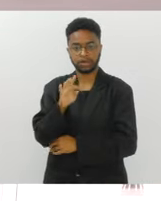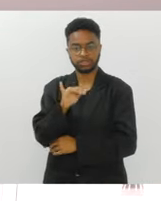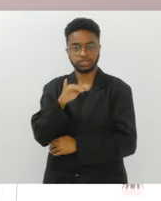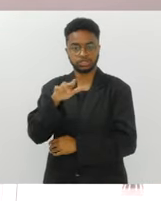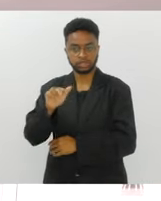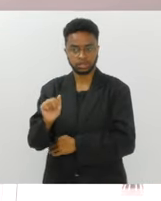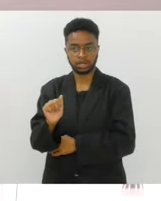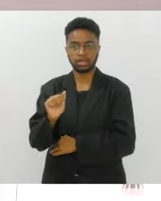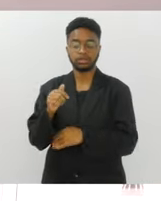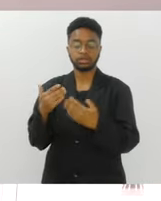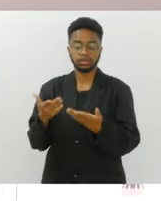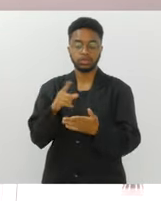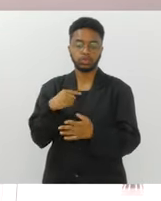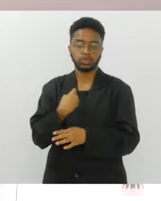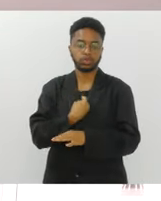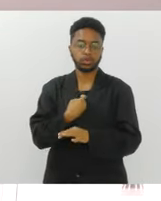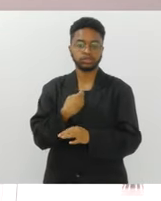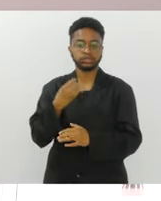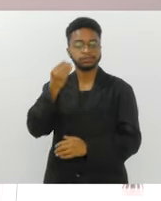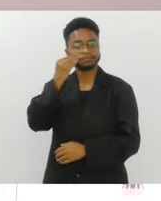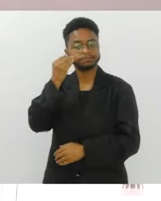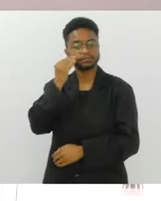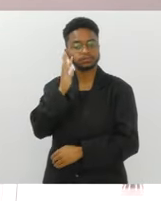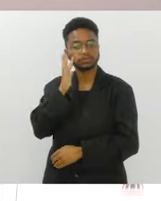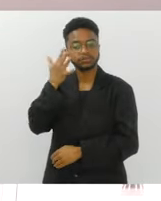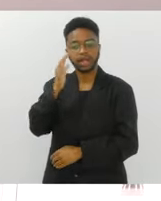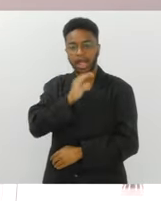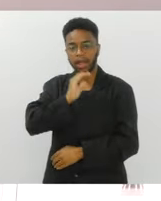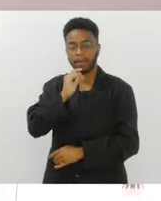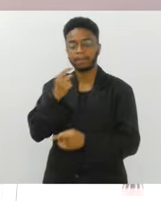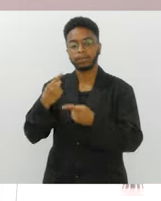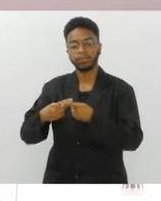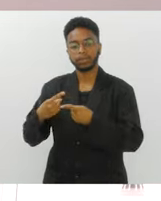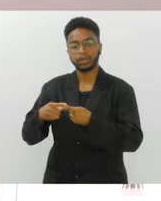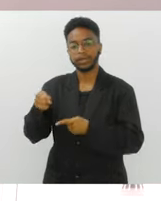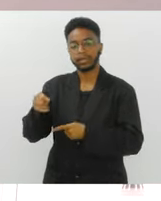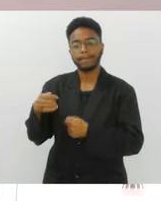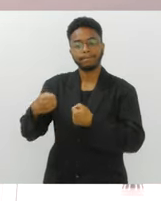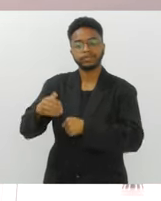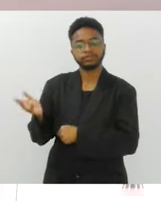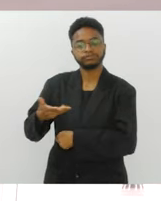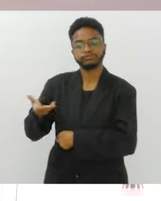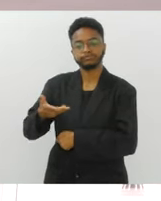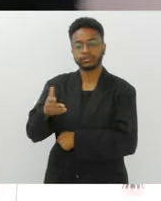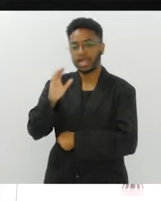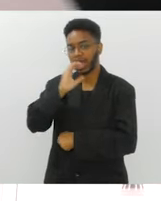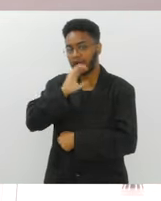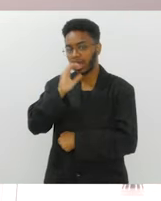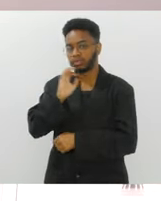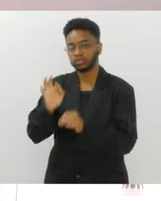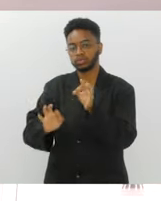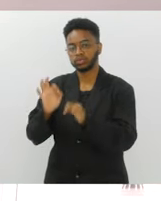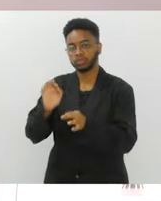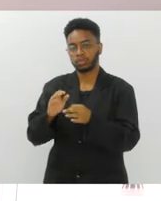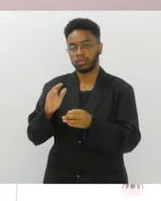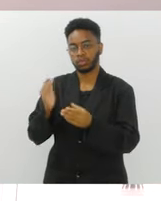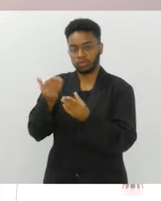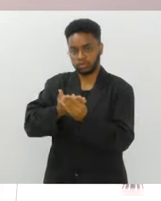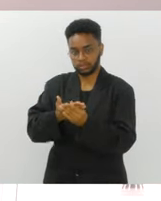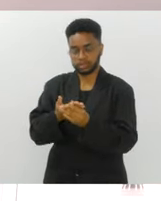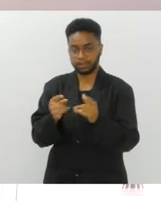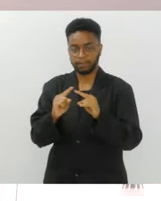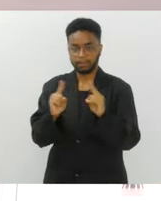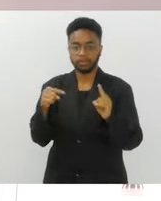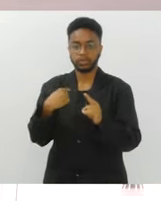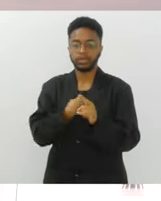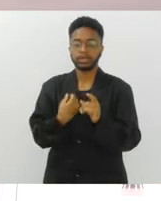a gente prontamente buscou para que a agência tivesse maior eficiência no julgamento dos seus processos, né? Nós